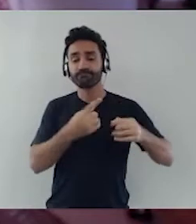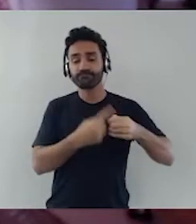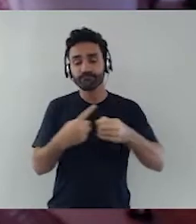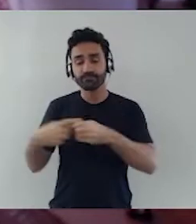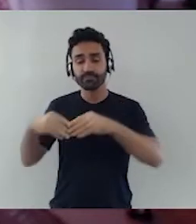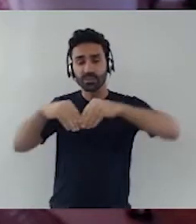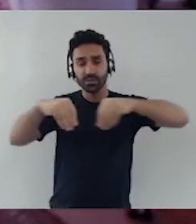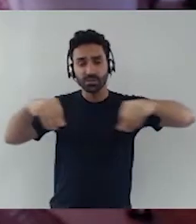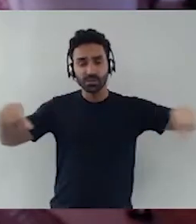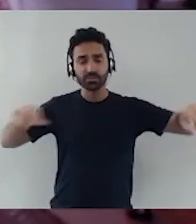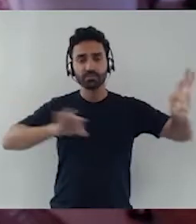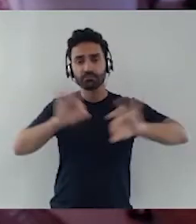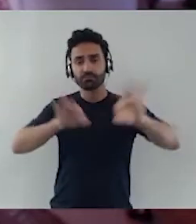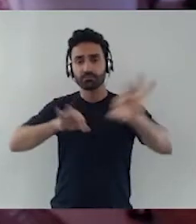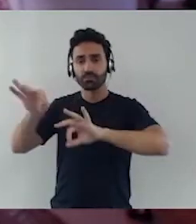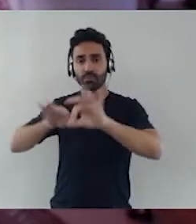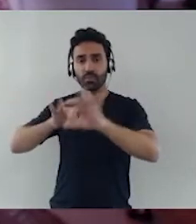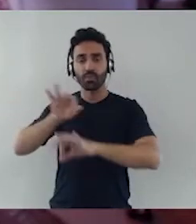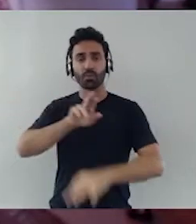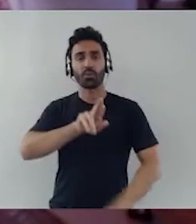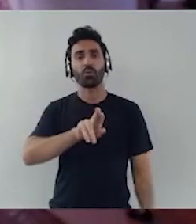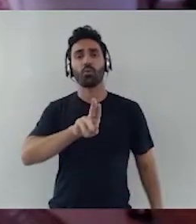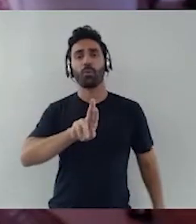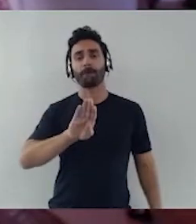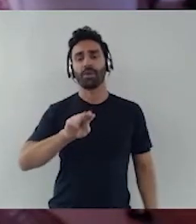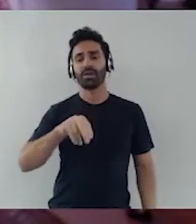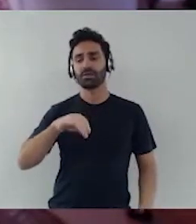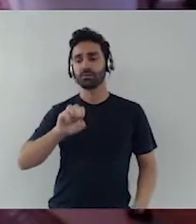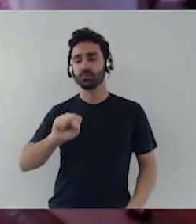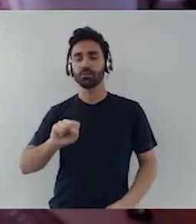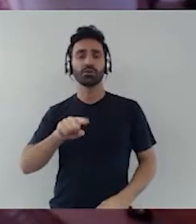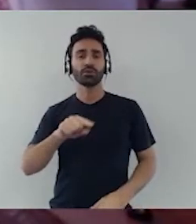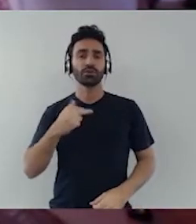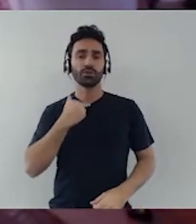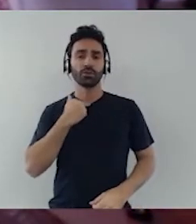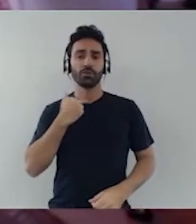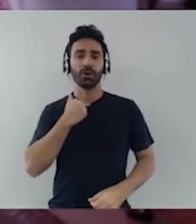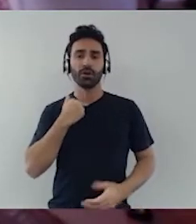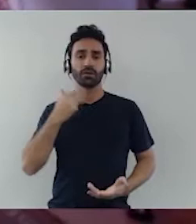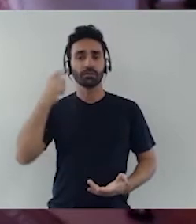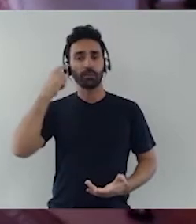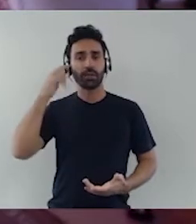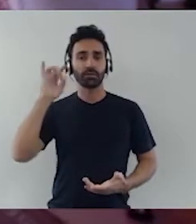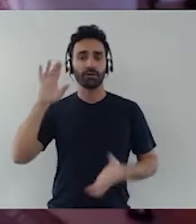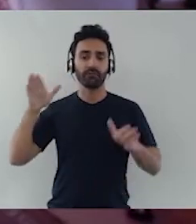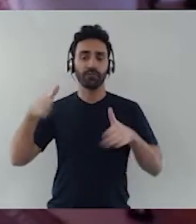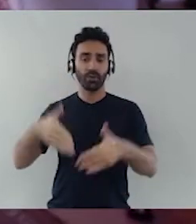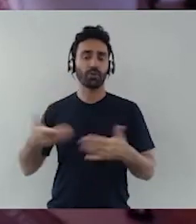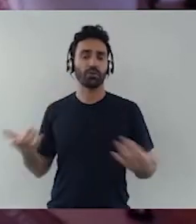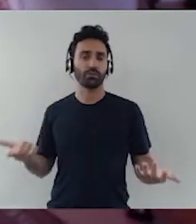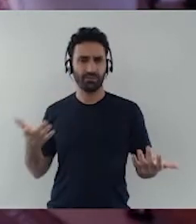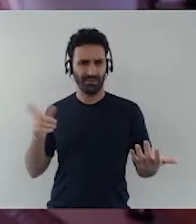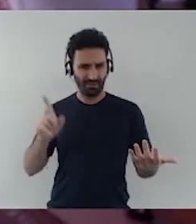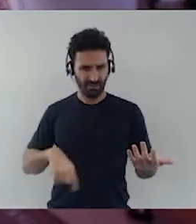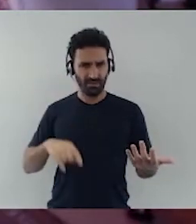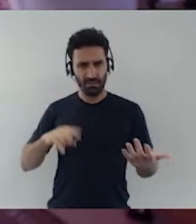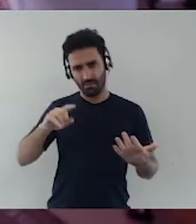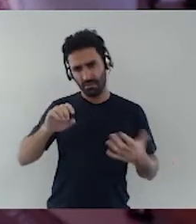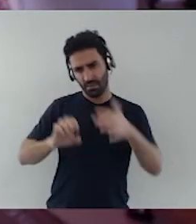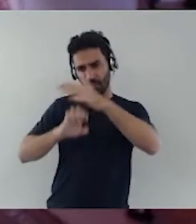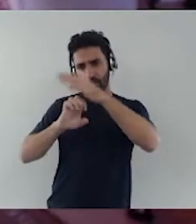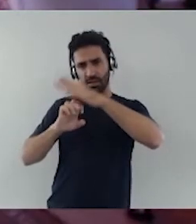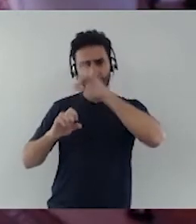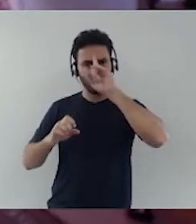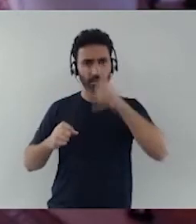territorial resultante não podem ser questões determinadas exclusivamente pelas forças do mercado. A